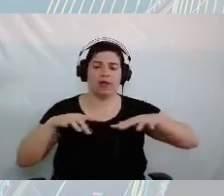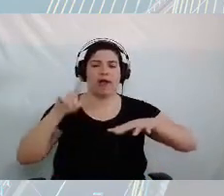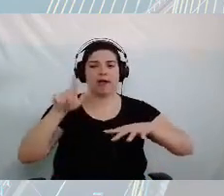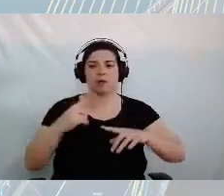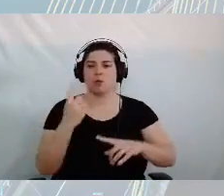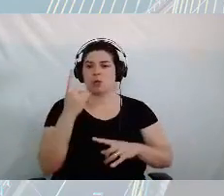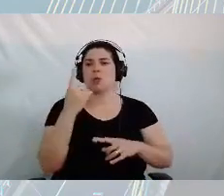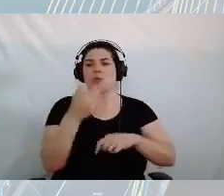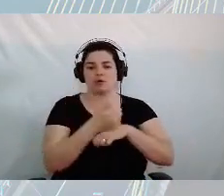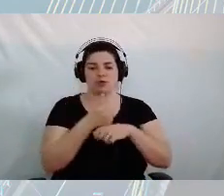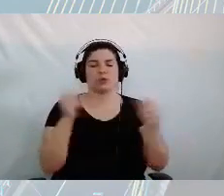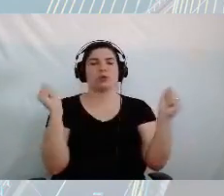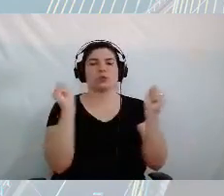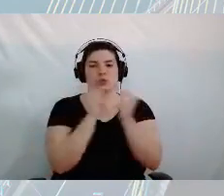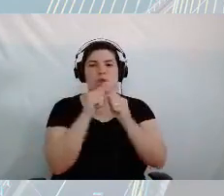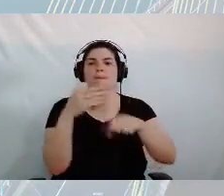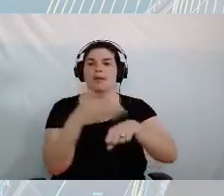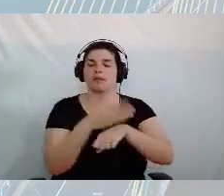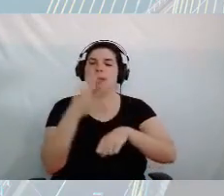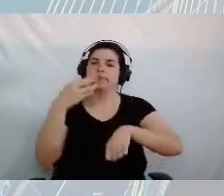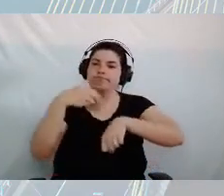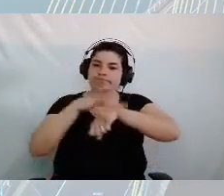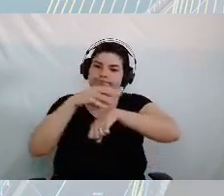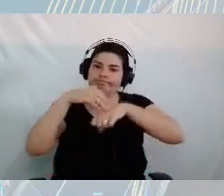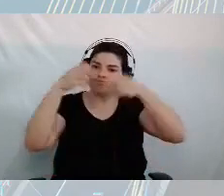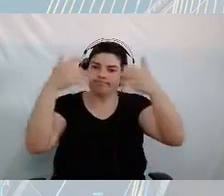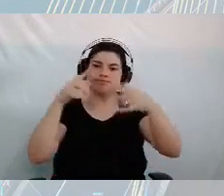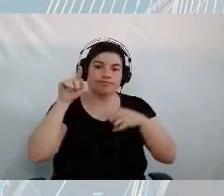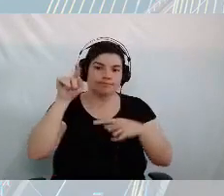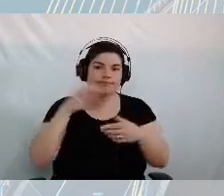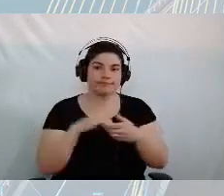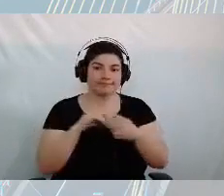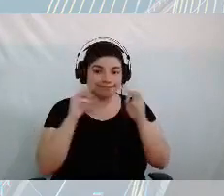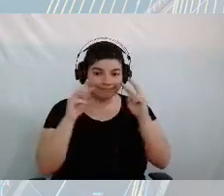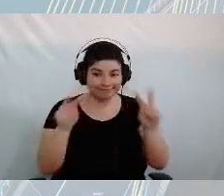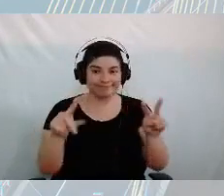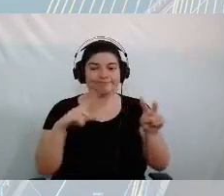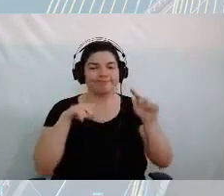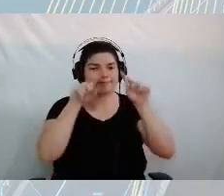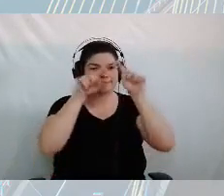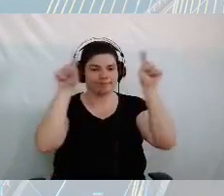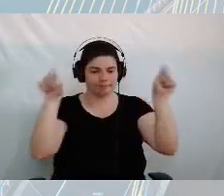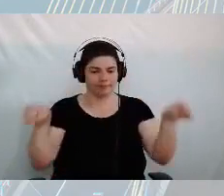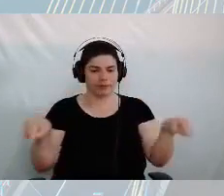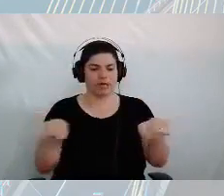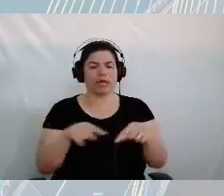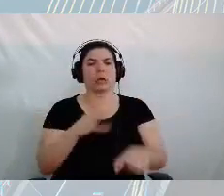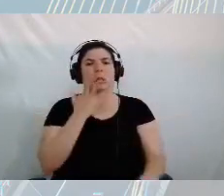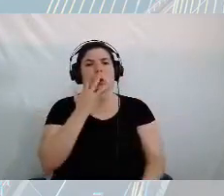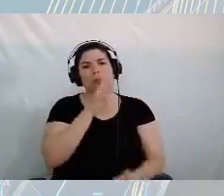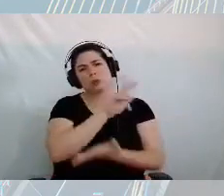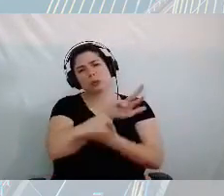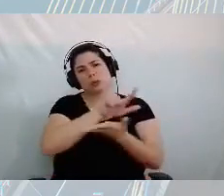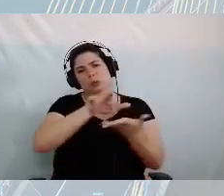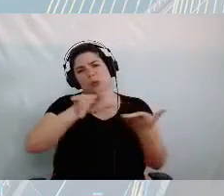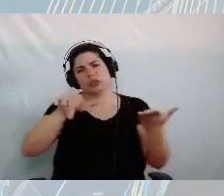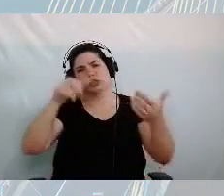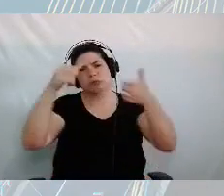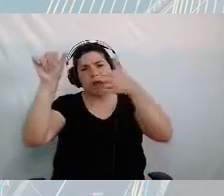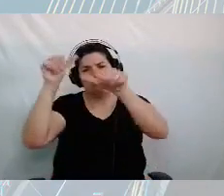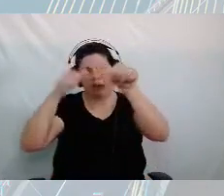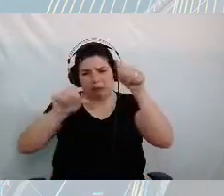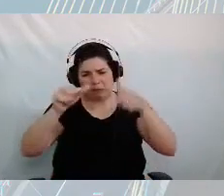conosco e levou esse conhecimento lá. Lá no fundo vocês vão ver um board todo colorido, cheio de coisas. Eles